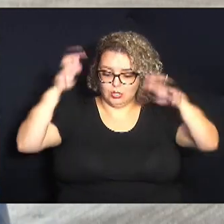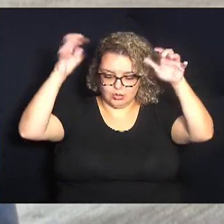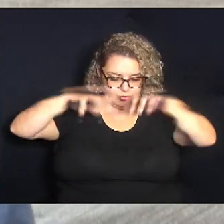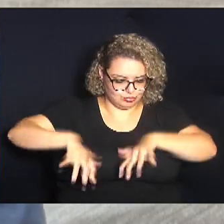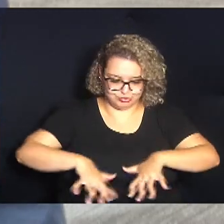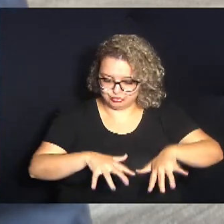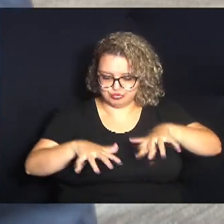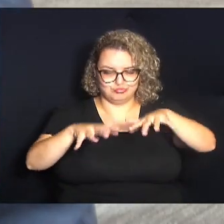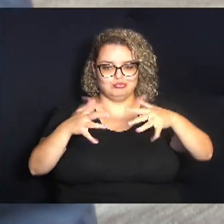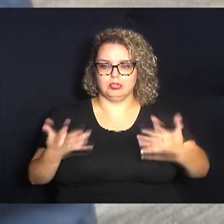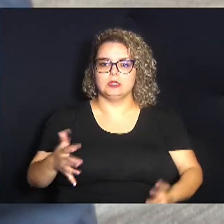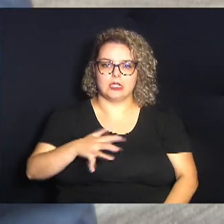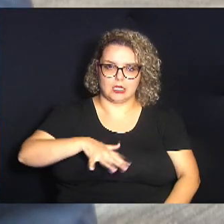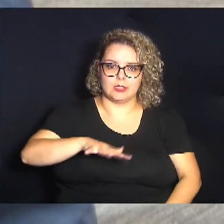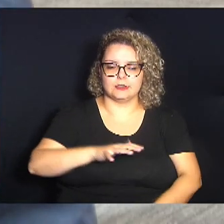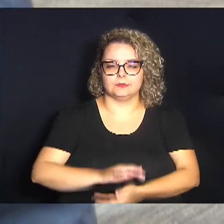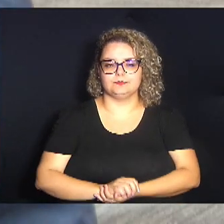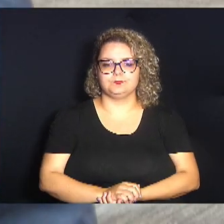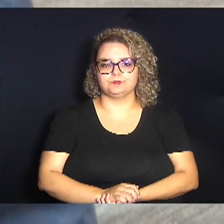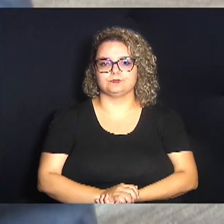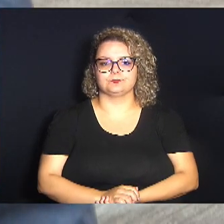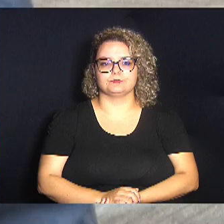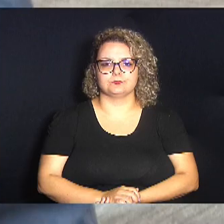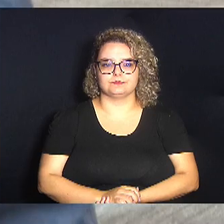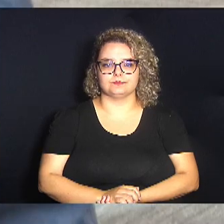chuvas abundantes na região.